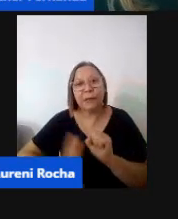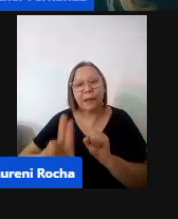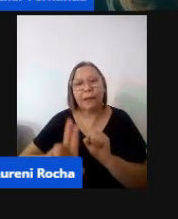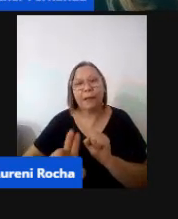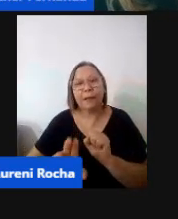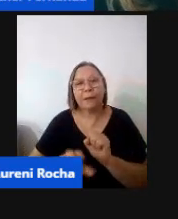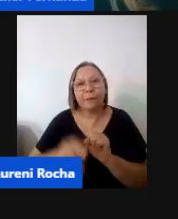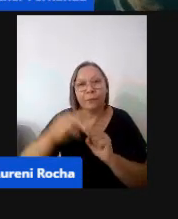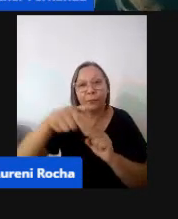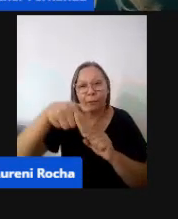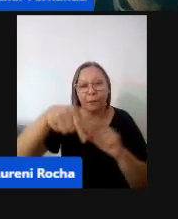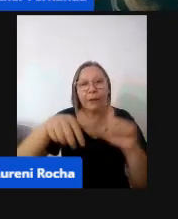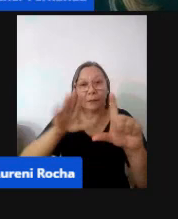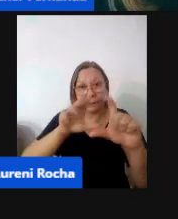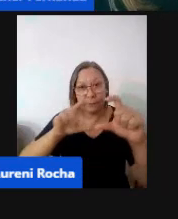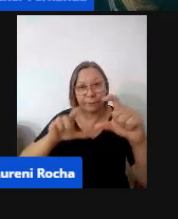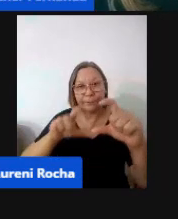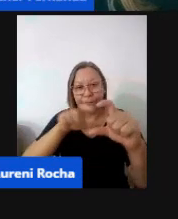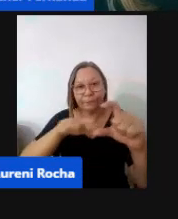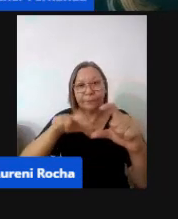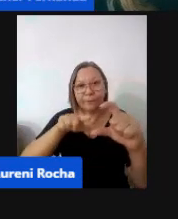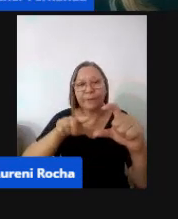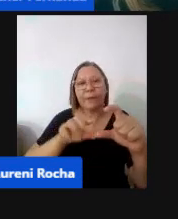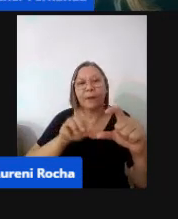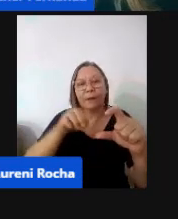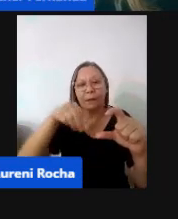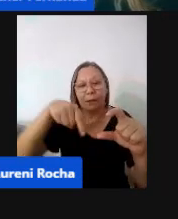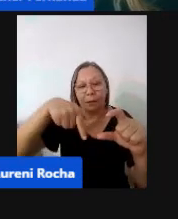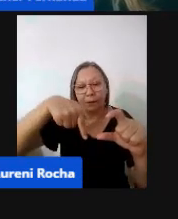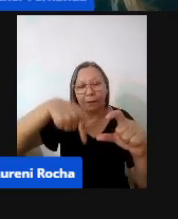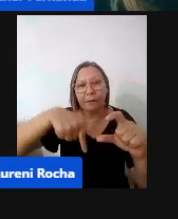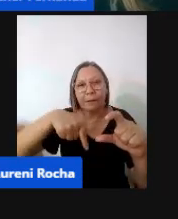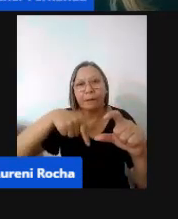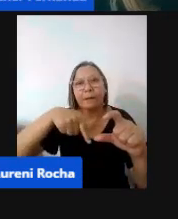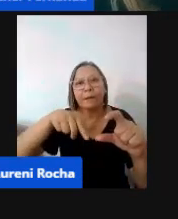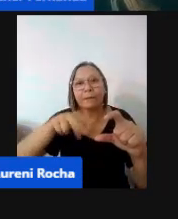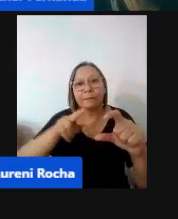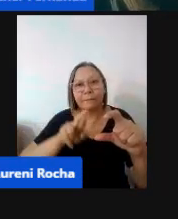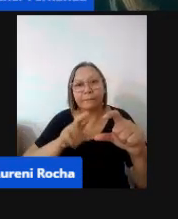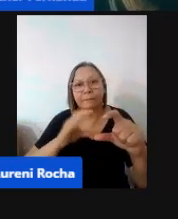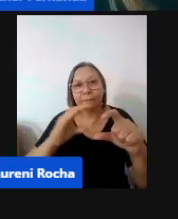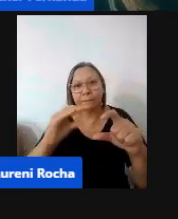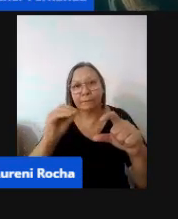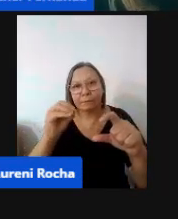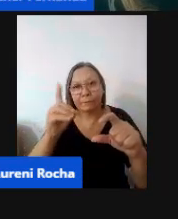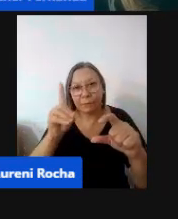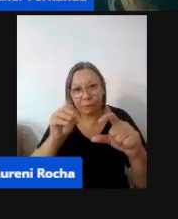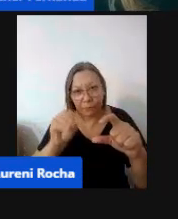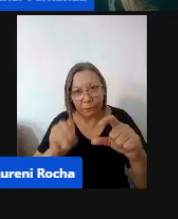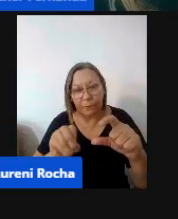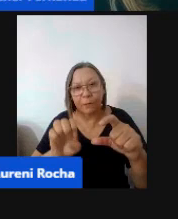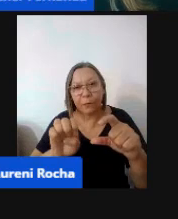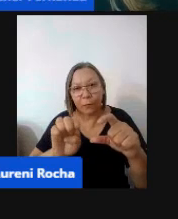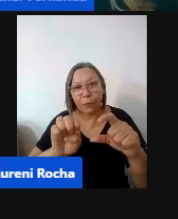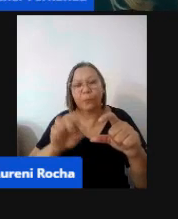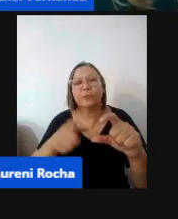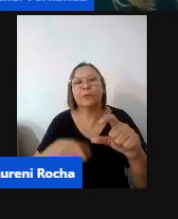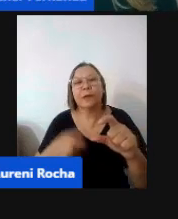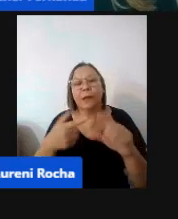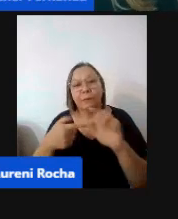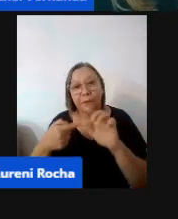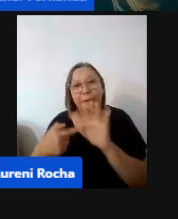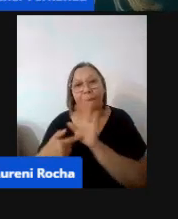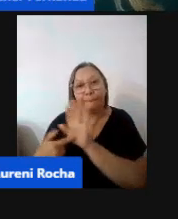pode inserir um link que vai direcionar para o site, tá? Vocês vão ter acesso a essa apresentação